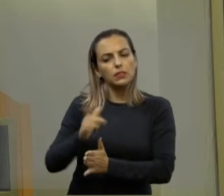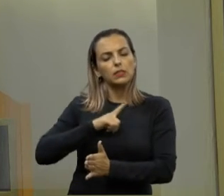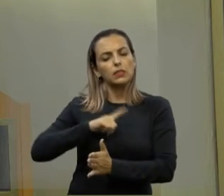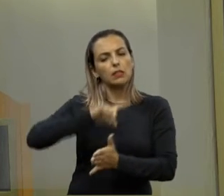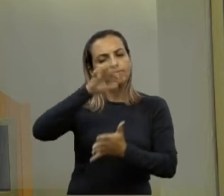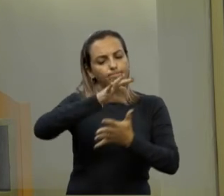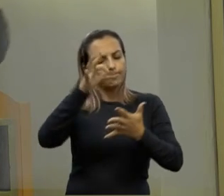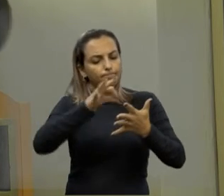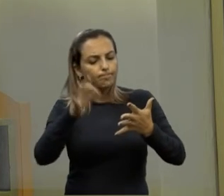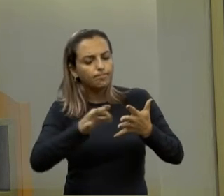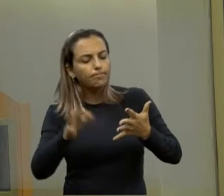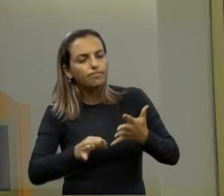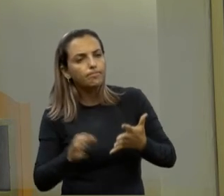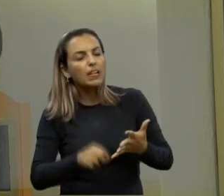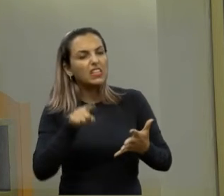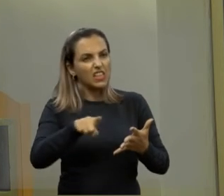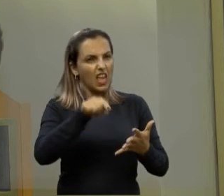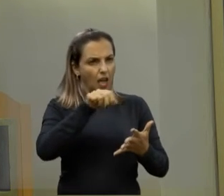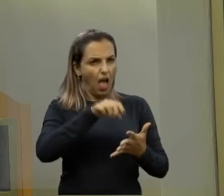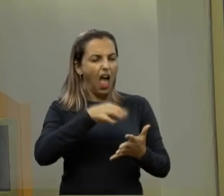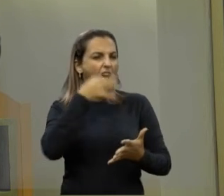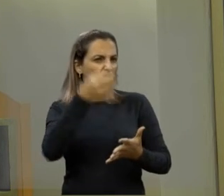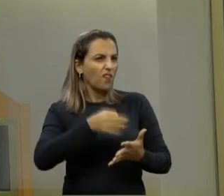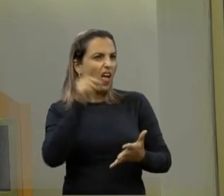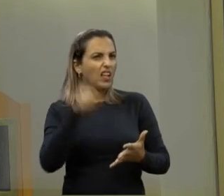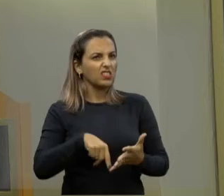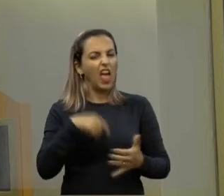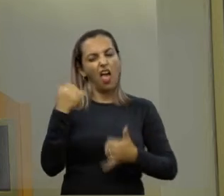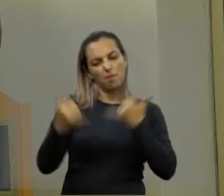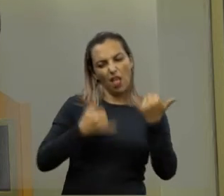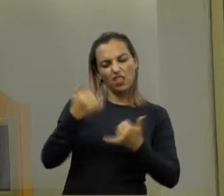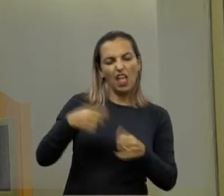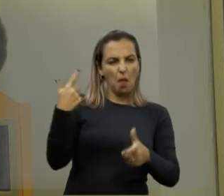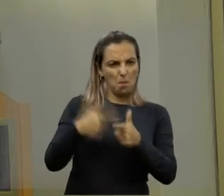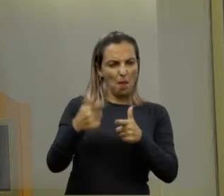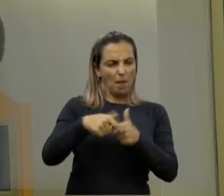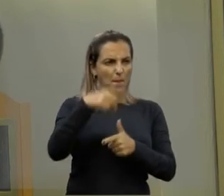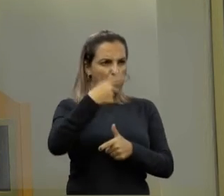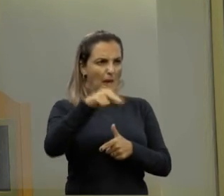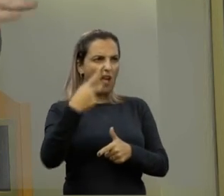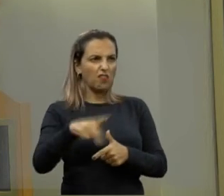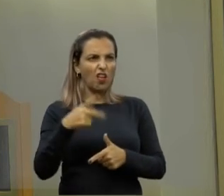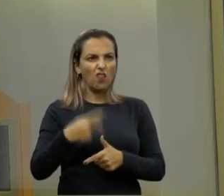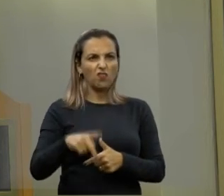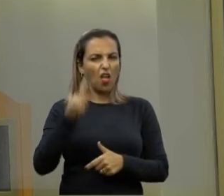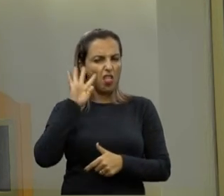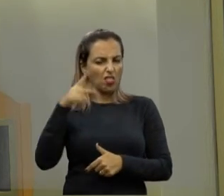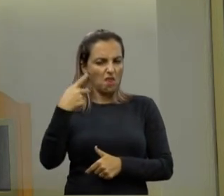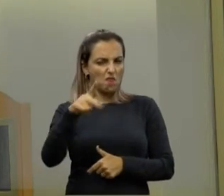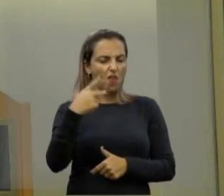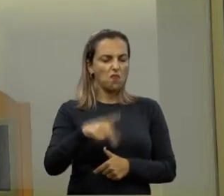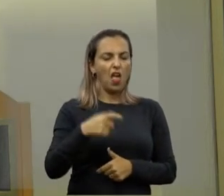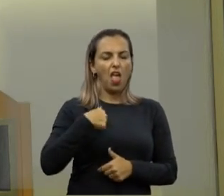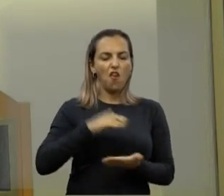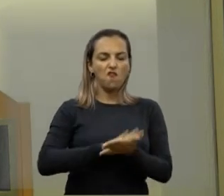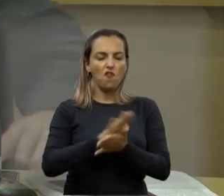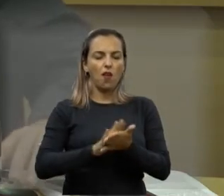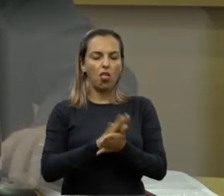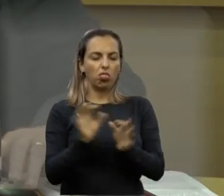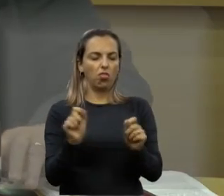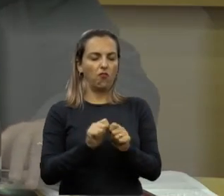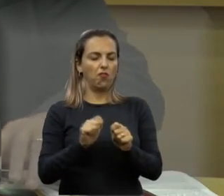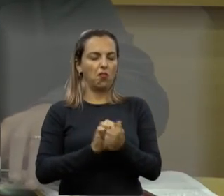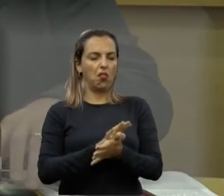inclusive o preconceito linguístico e se você acha que a menininha o cara já é um problema seu durma com isso e é não tem mais nada para fazer